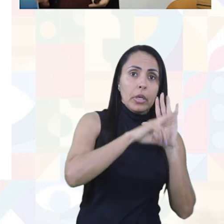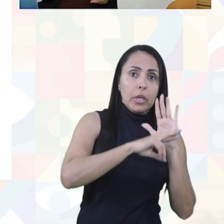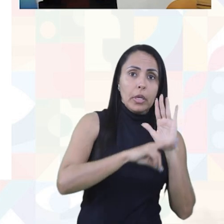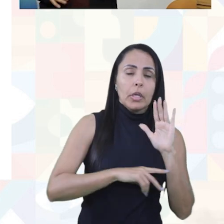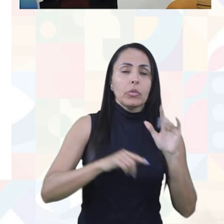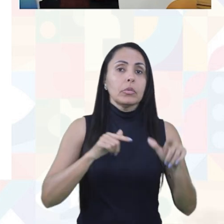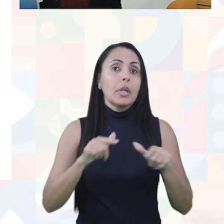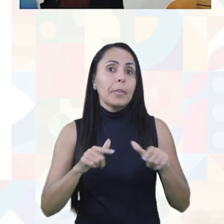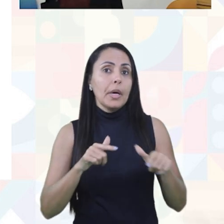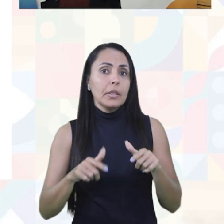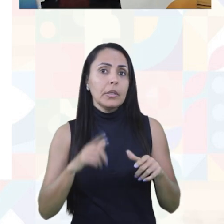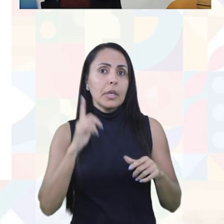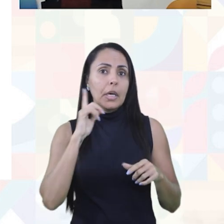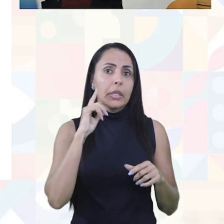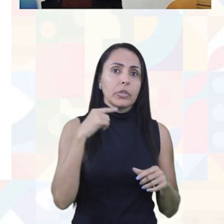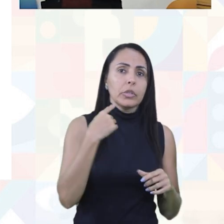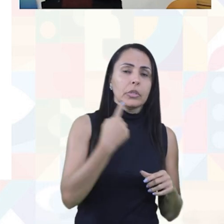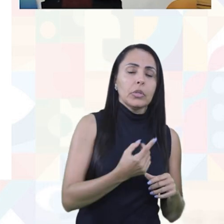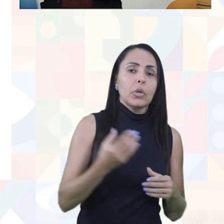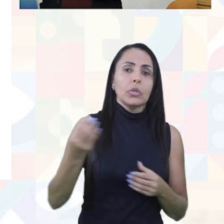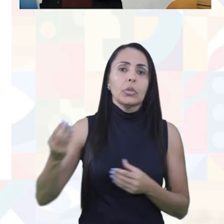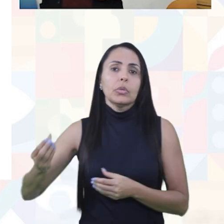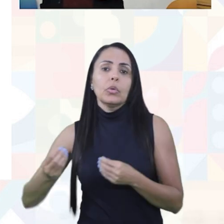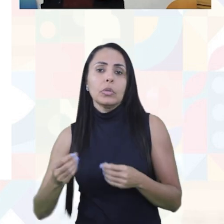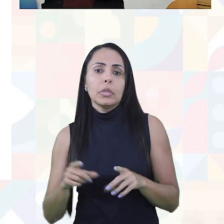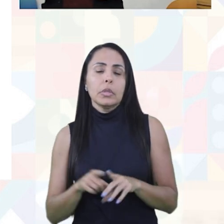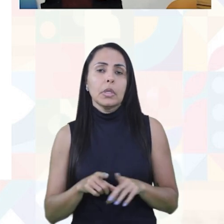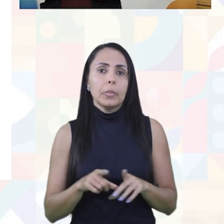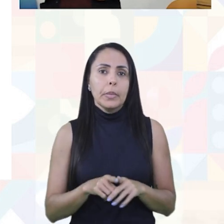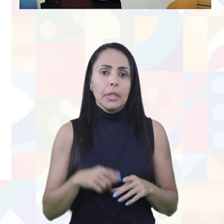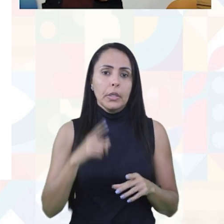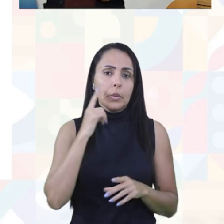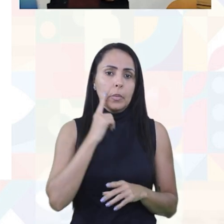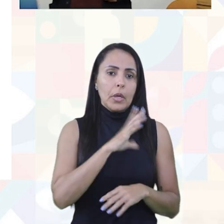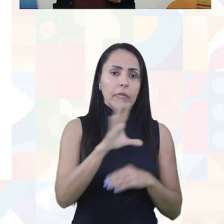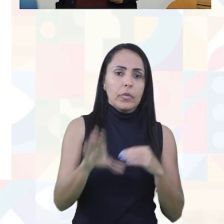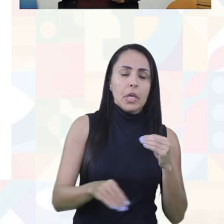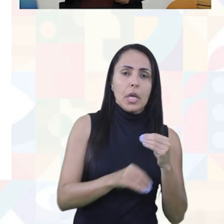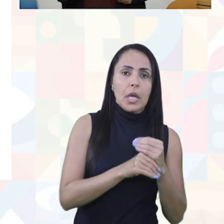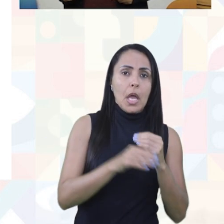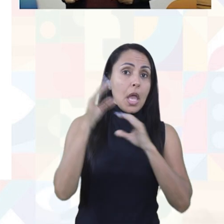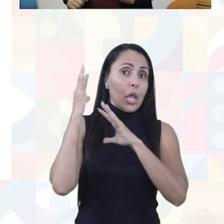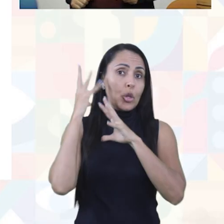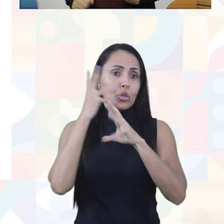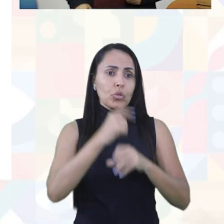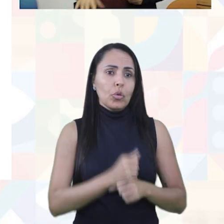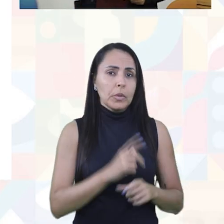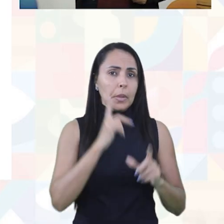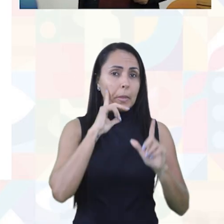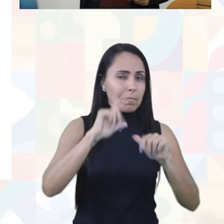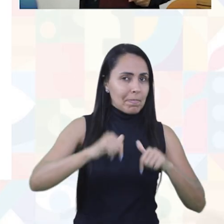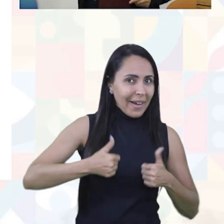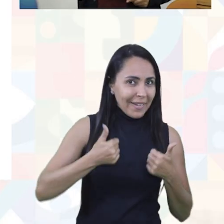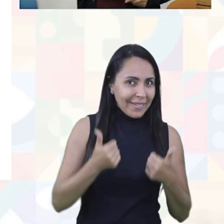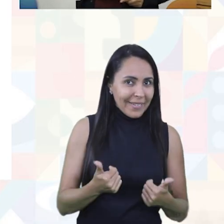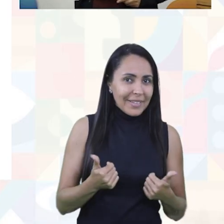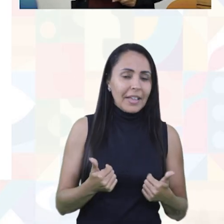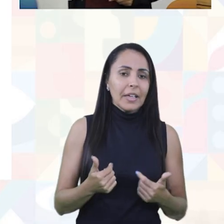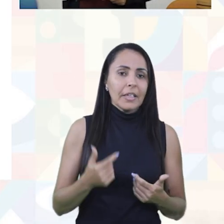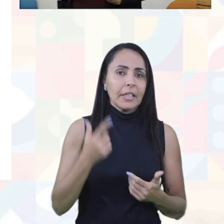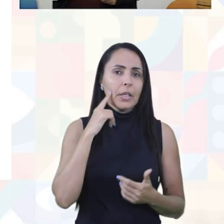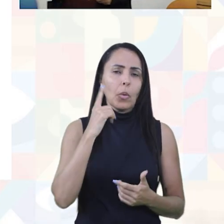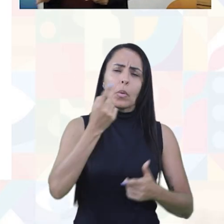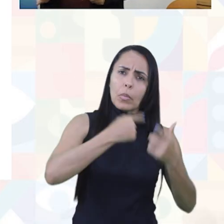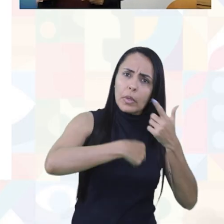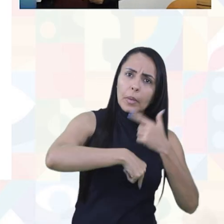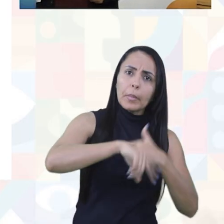trabalho, aí a gente trouxe aqui um breve resumozinho, um quadrozinho muito bacana, né? O pontapé inicial